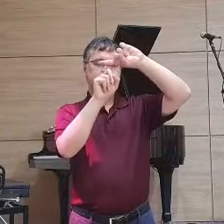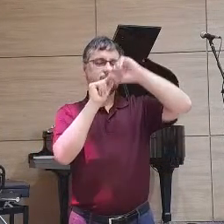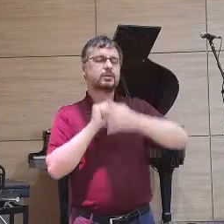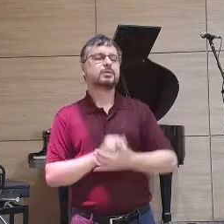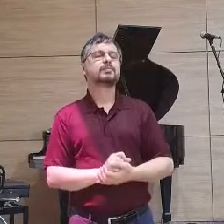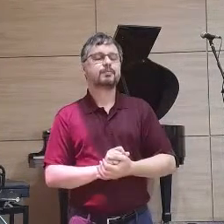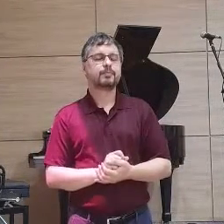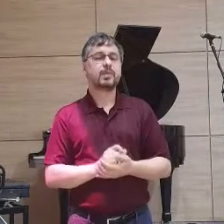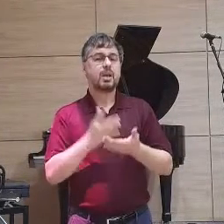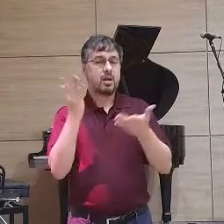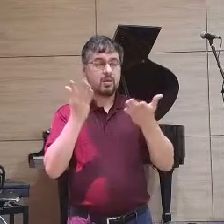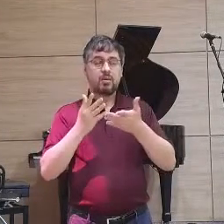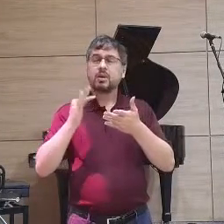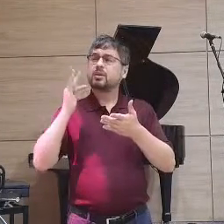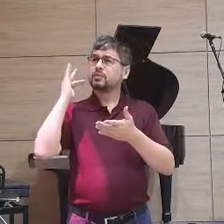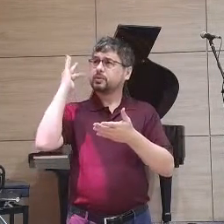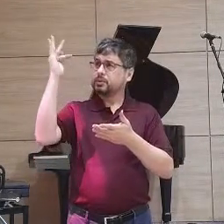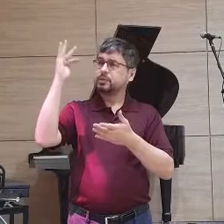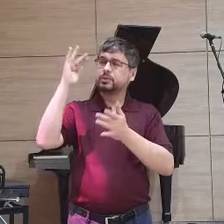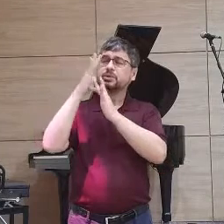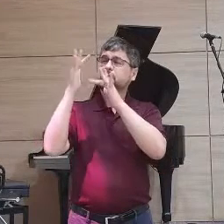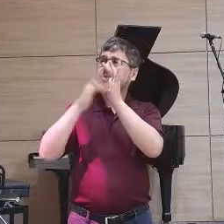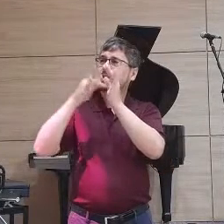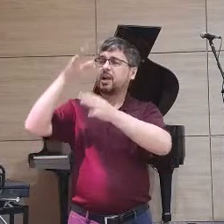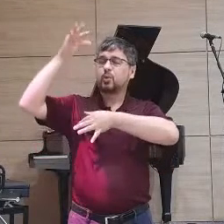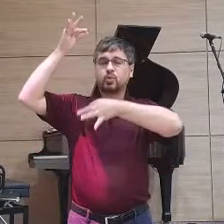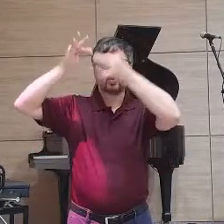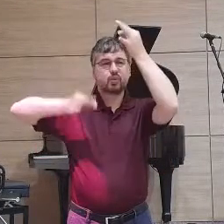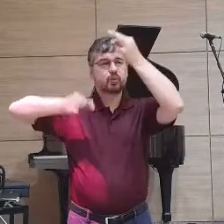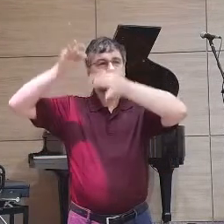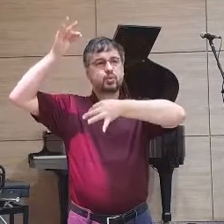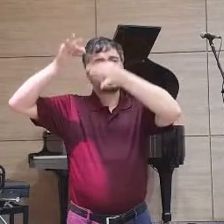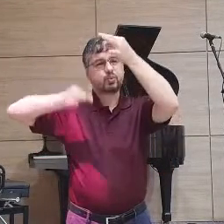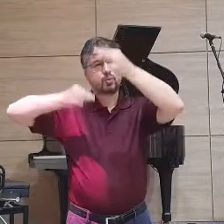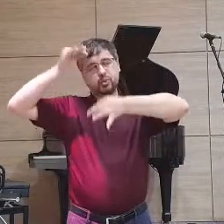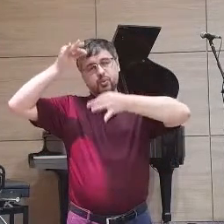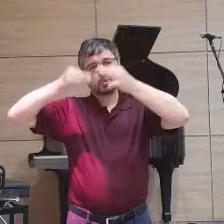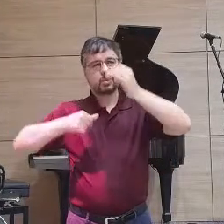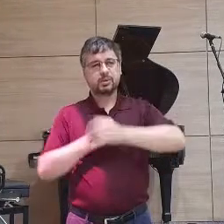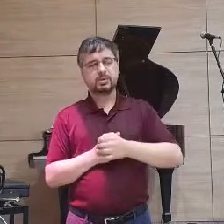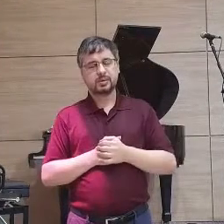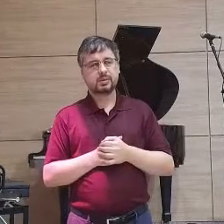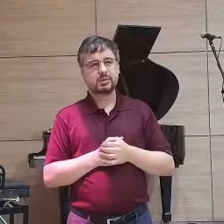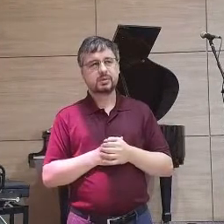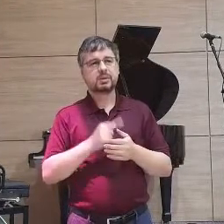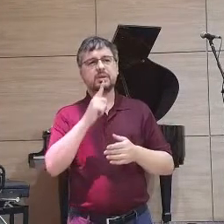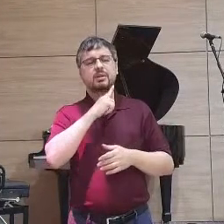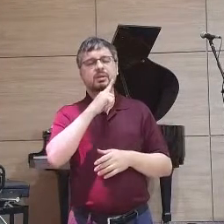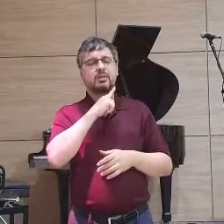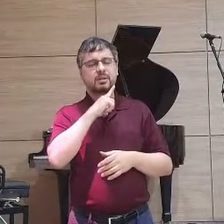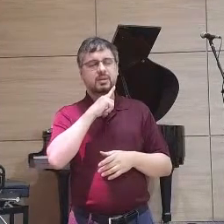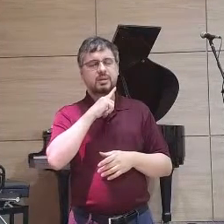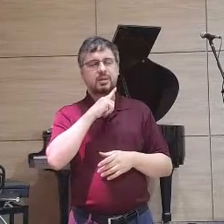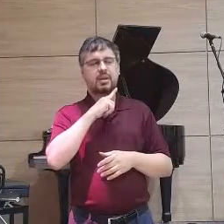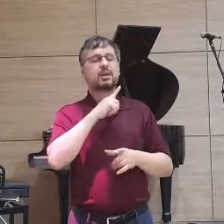agora é o justo Juiz o que tem ajustes